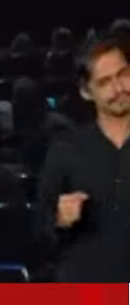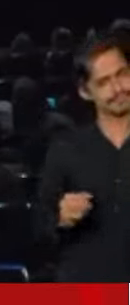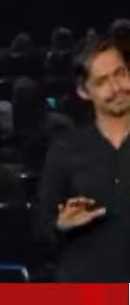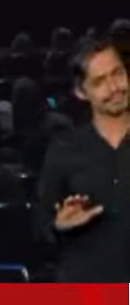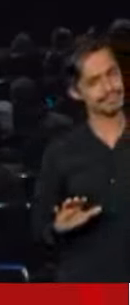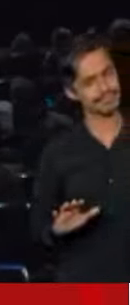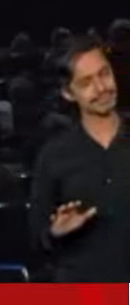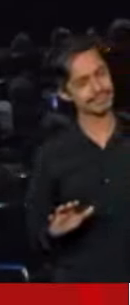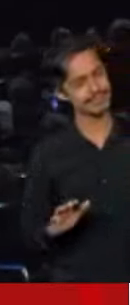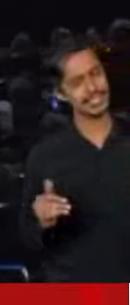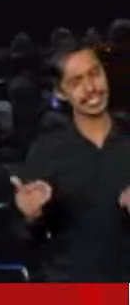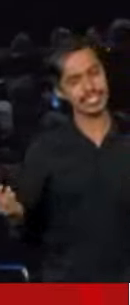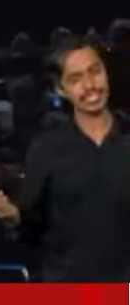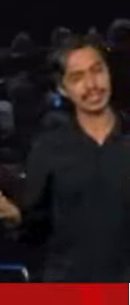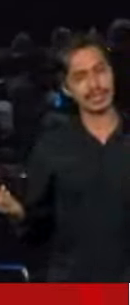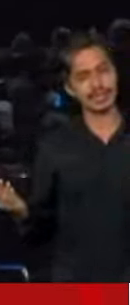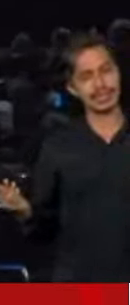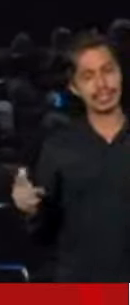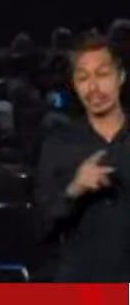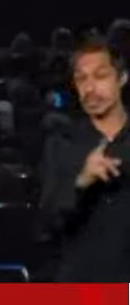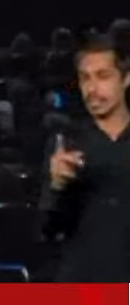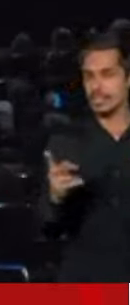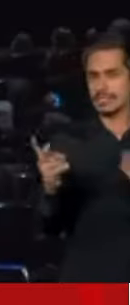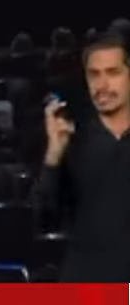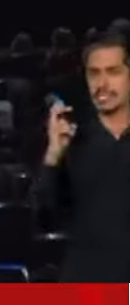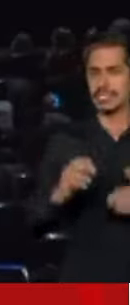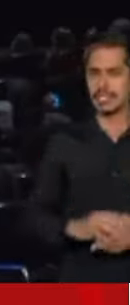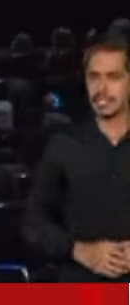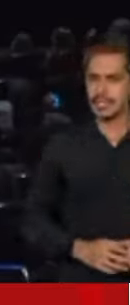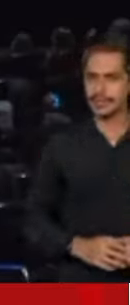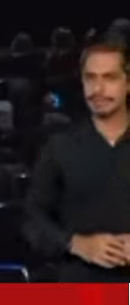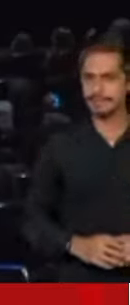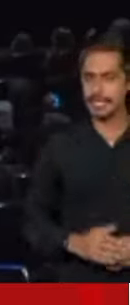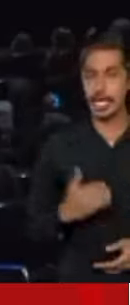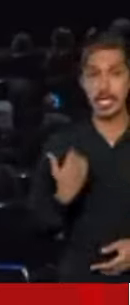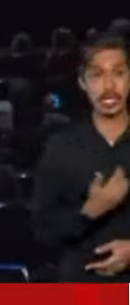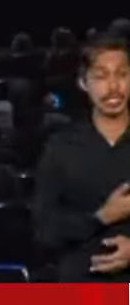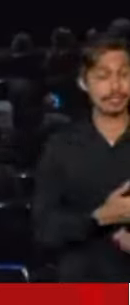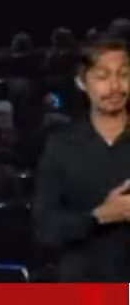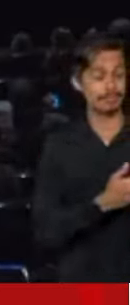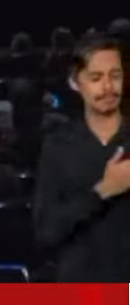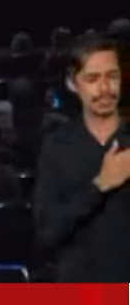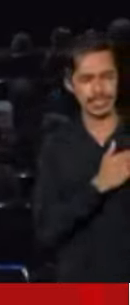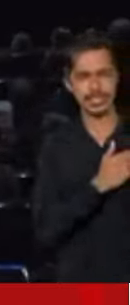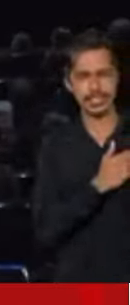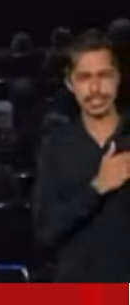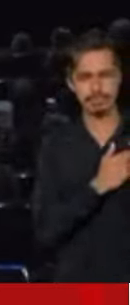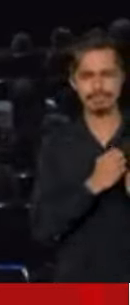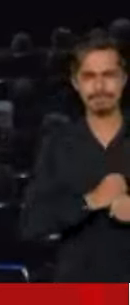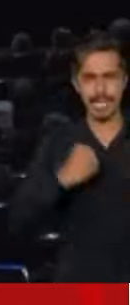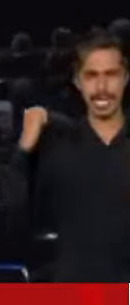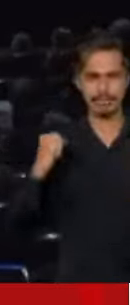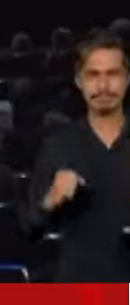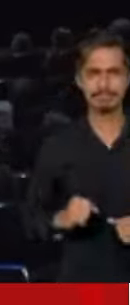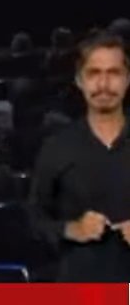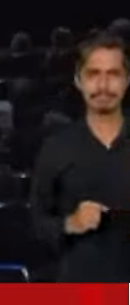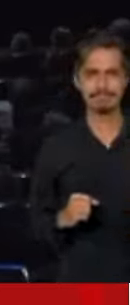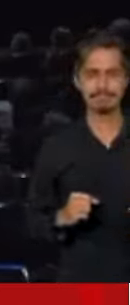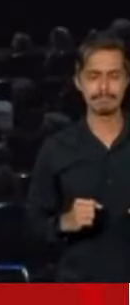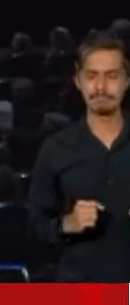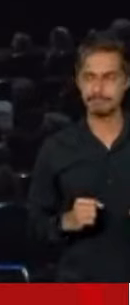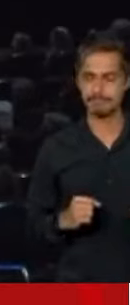Então, vocês percebem que a nossa responsabilidade aumentou.